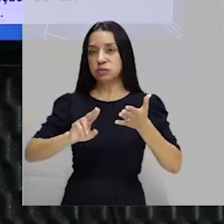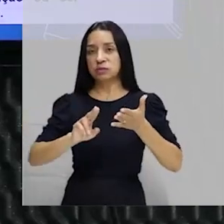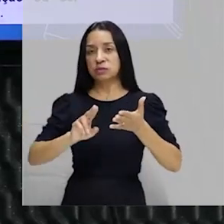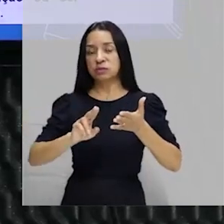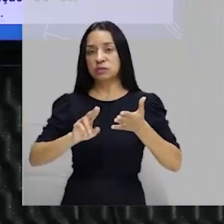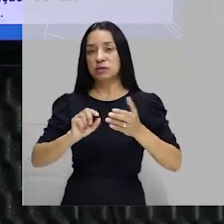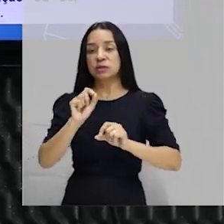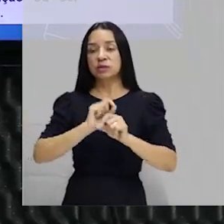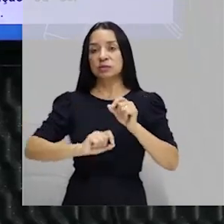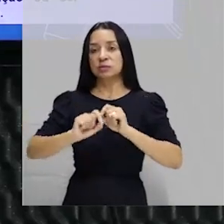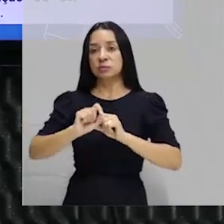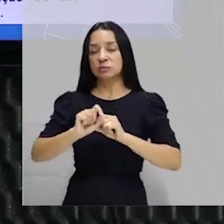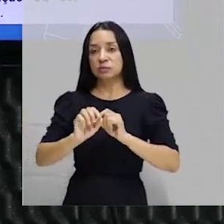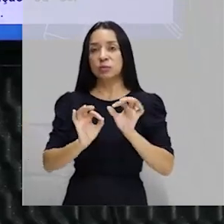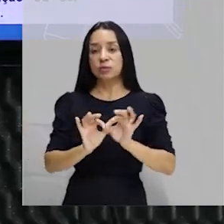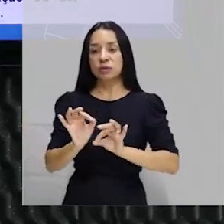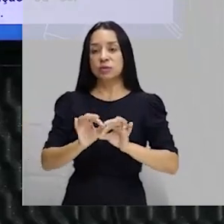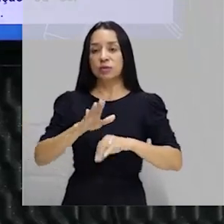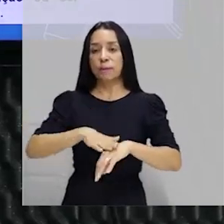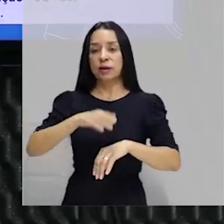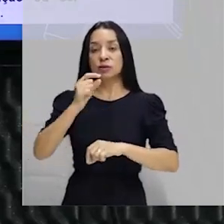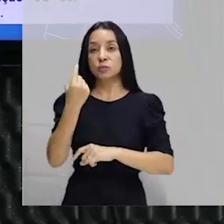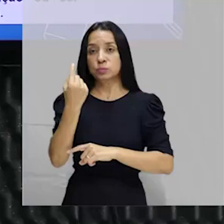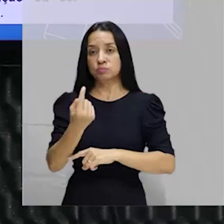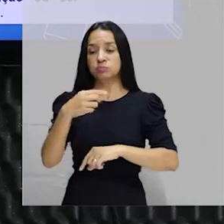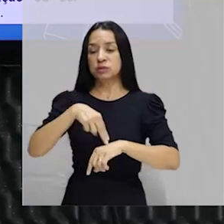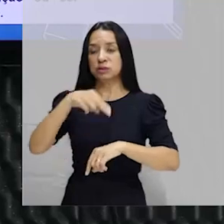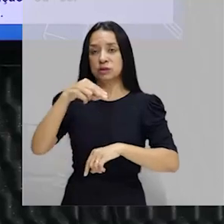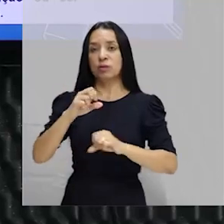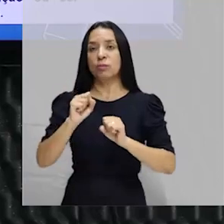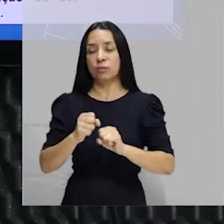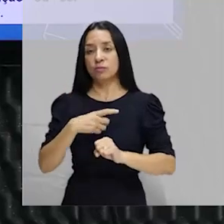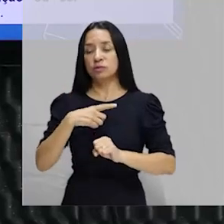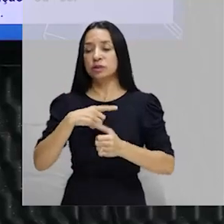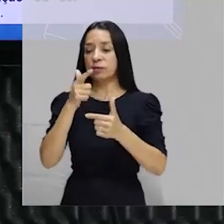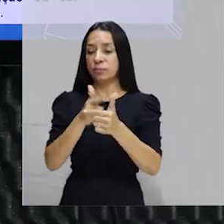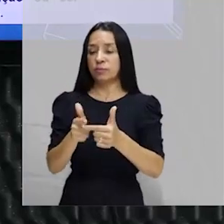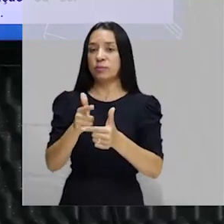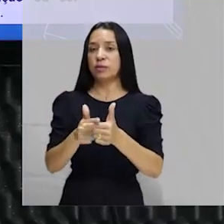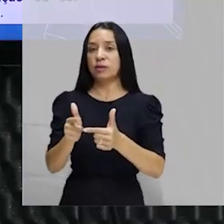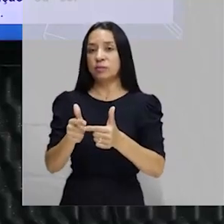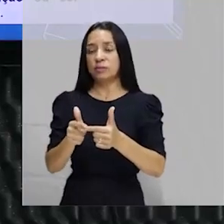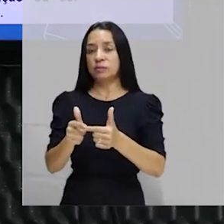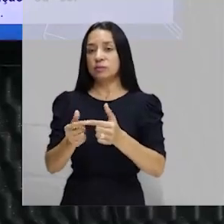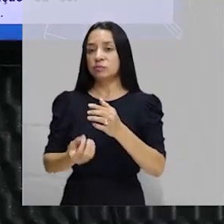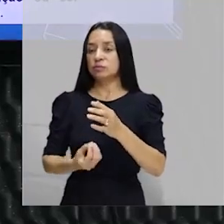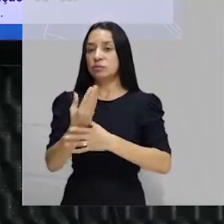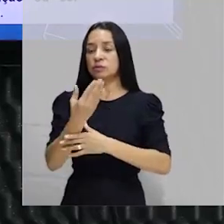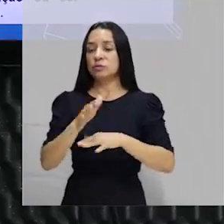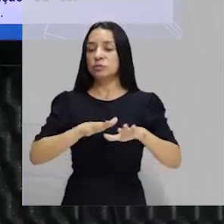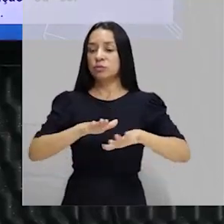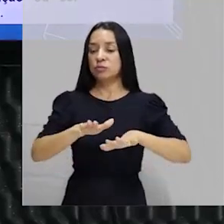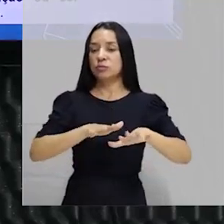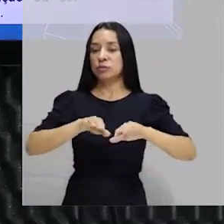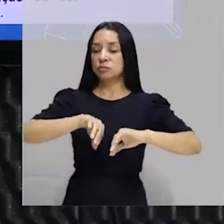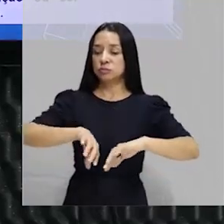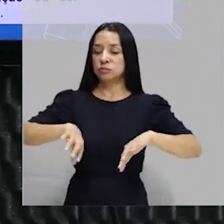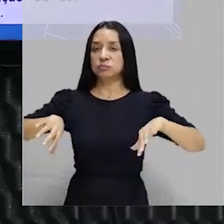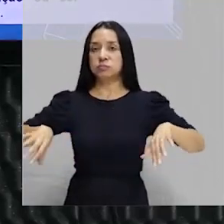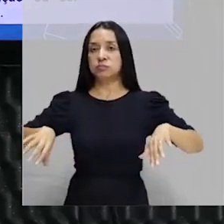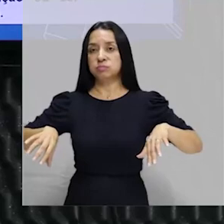exemplo, nacionalidade brasileira, né? Qual é a sua nacionalidade? Eu sou brasileiro. Significa dizer o quê? Que você pertence a um grupo que tem o